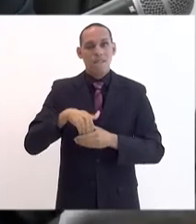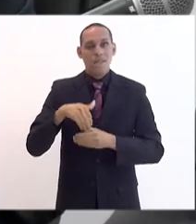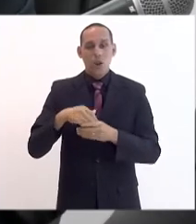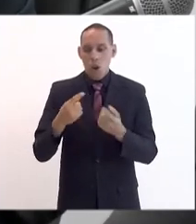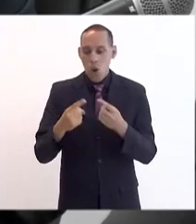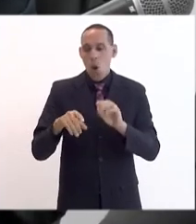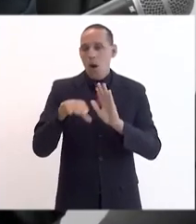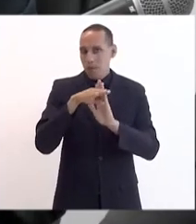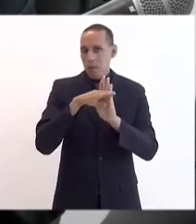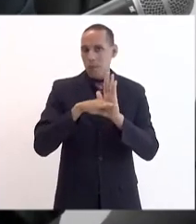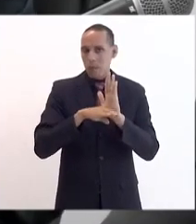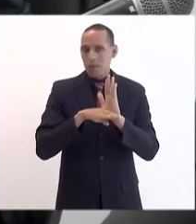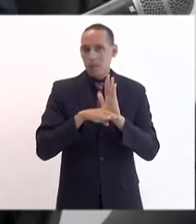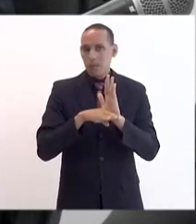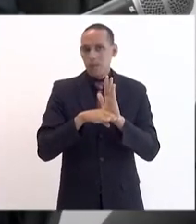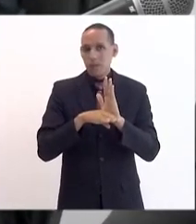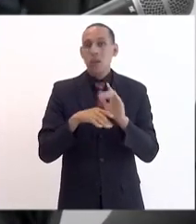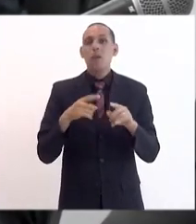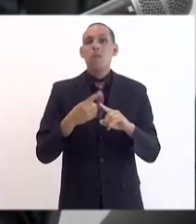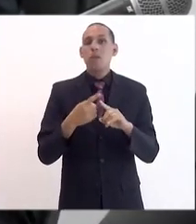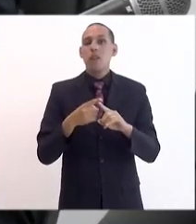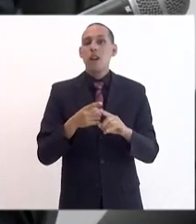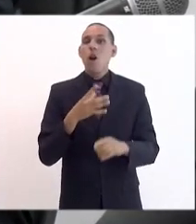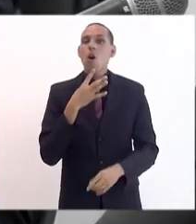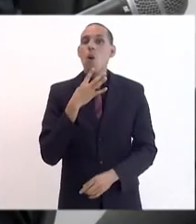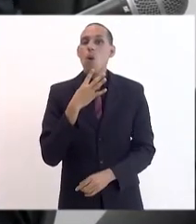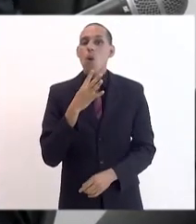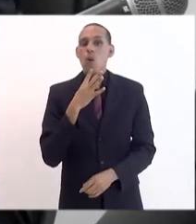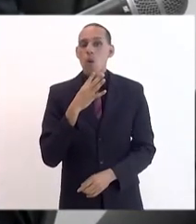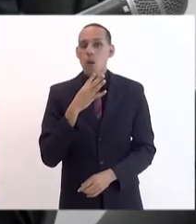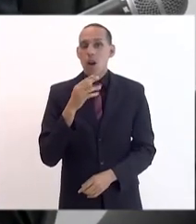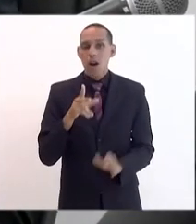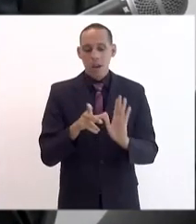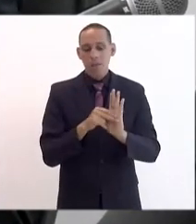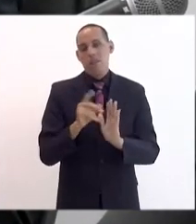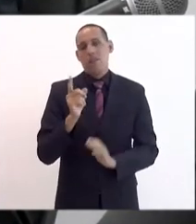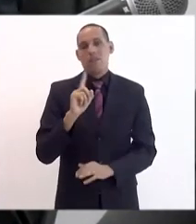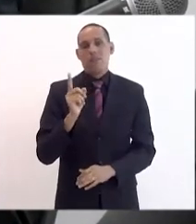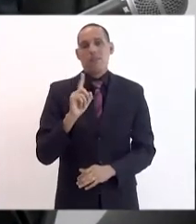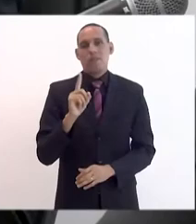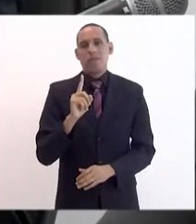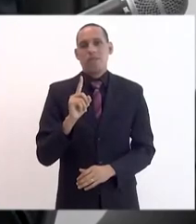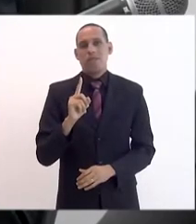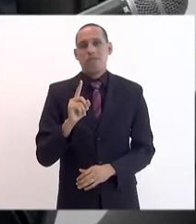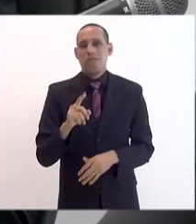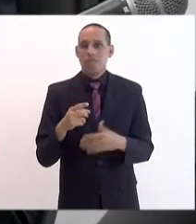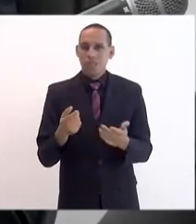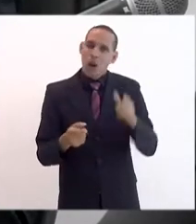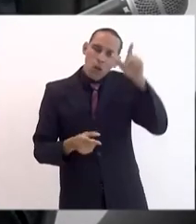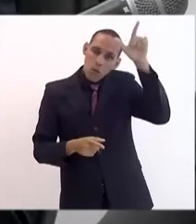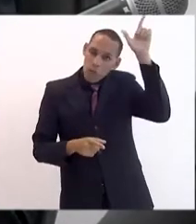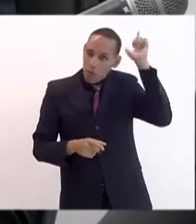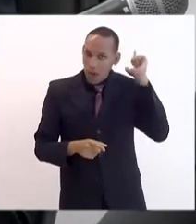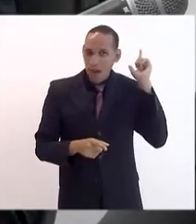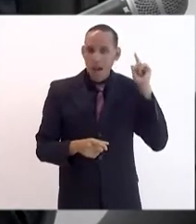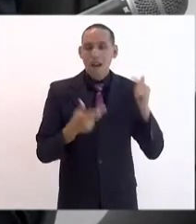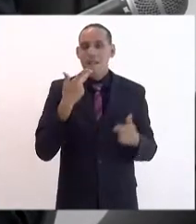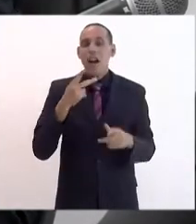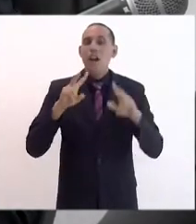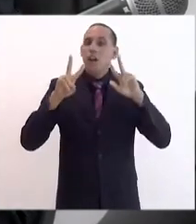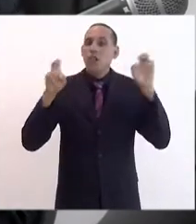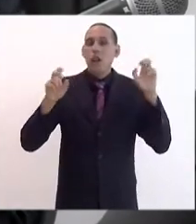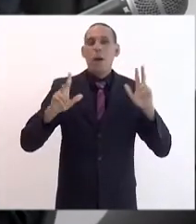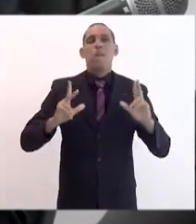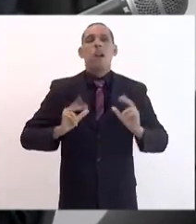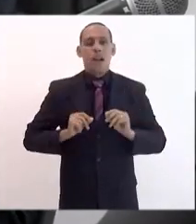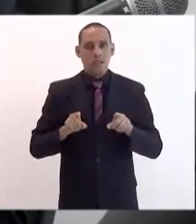procedimento. Pelo não conhecimento das emendas, o voto foi apontado pelo deputado Luiz Paulo no mérito contrário às emendas, acompanhado